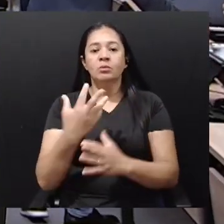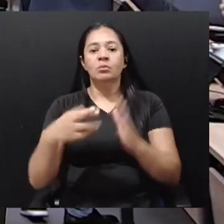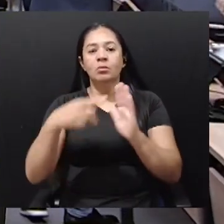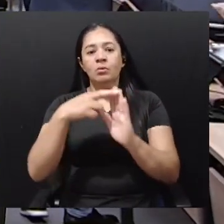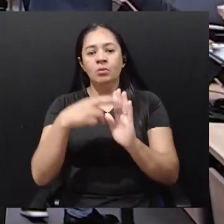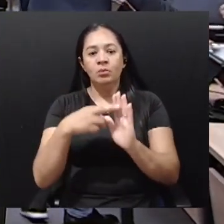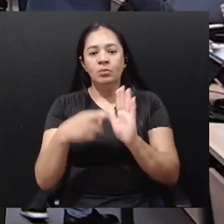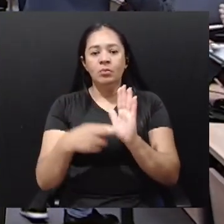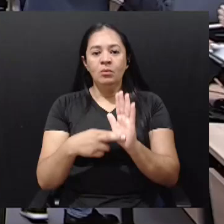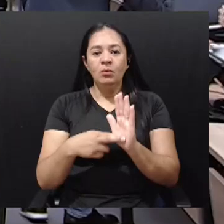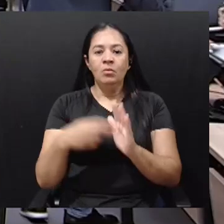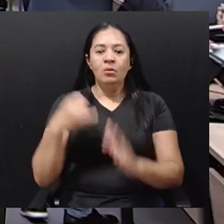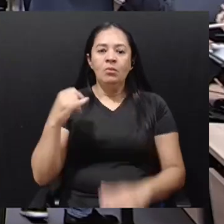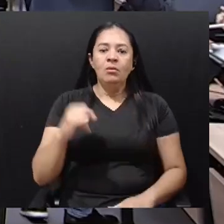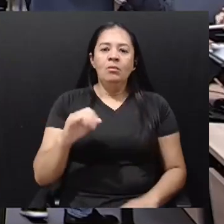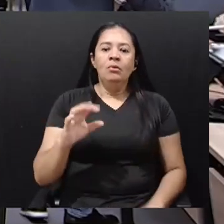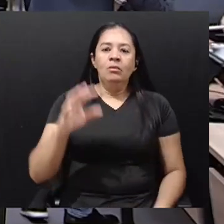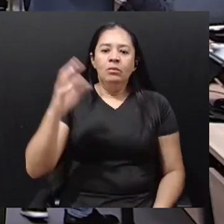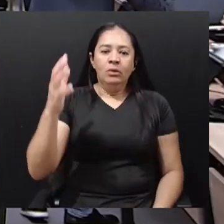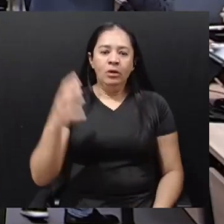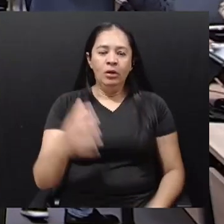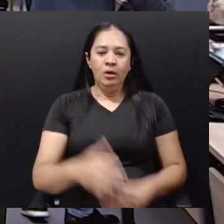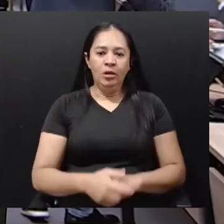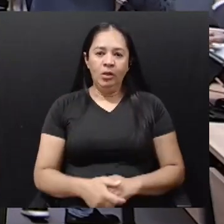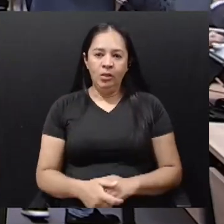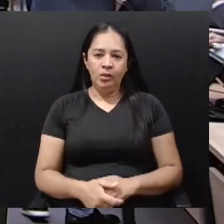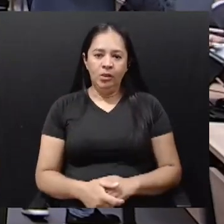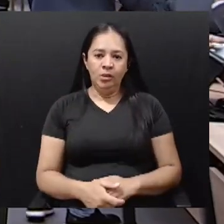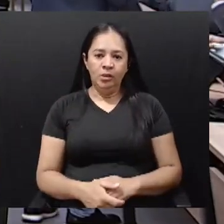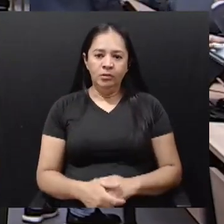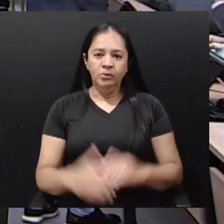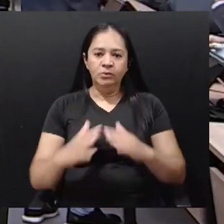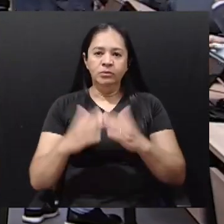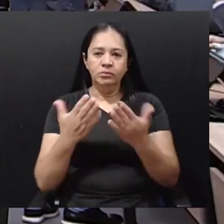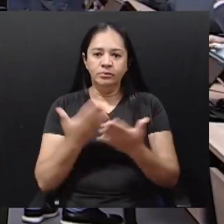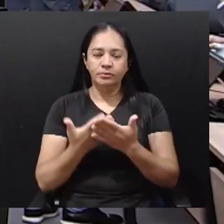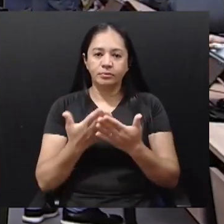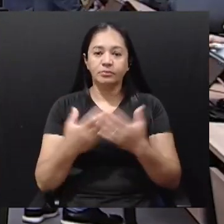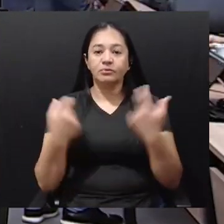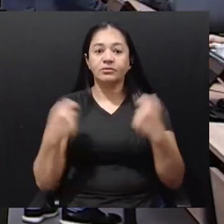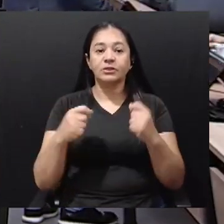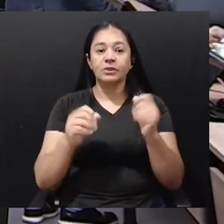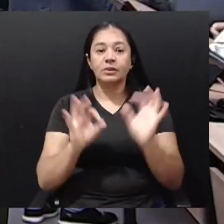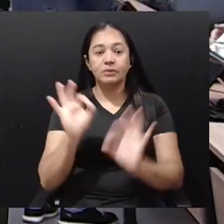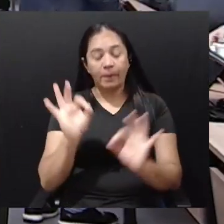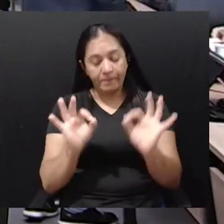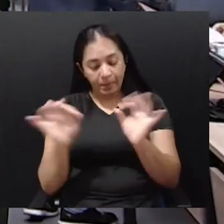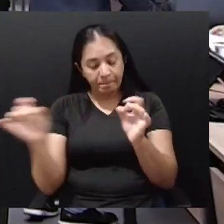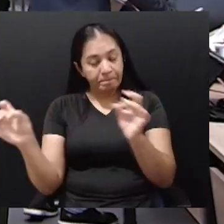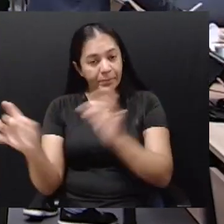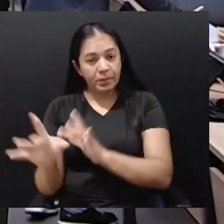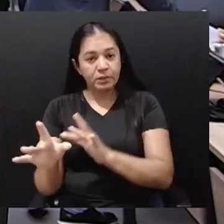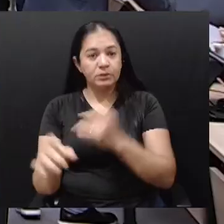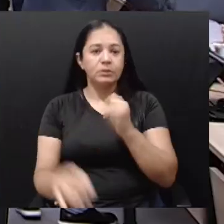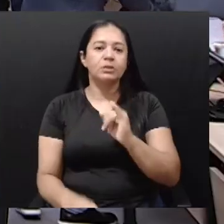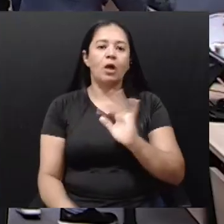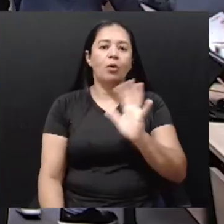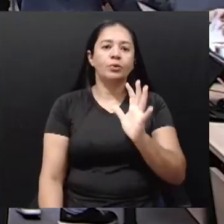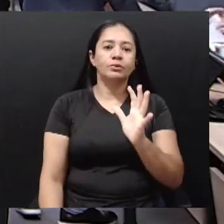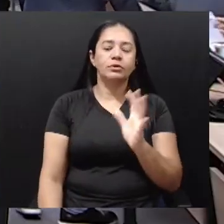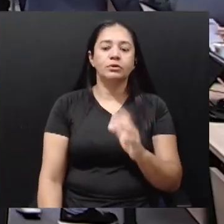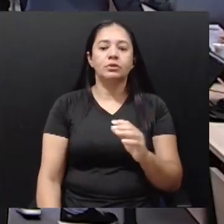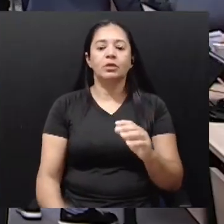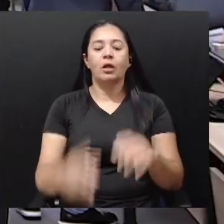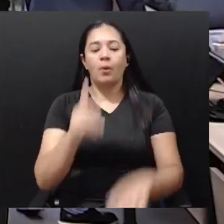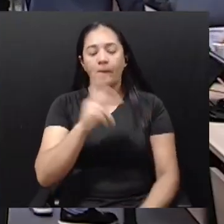venha a acontecer. A escola precisa estar preparada para casos como esse e os professores e as